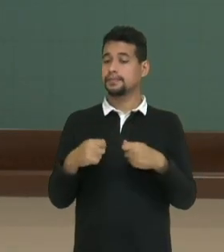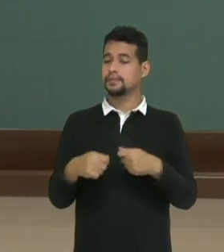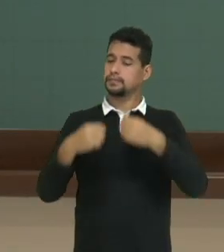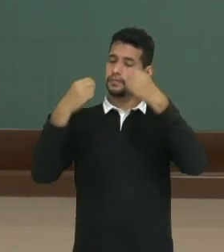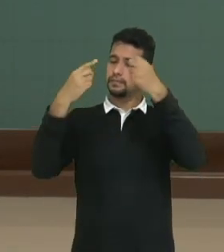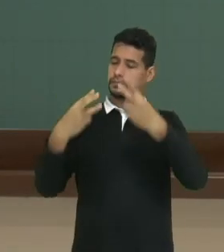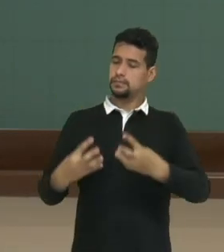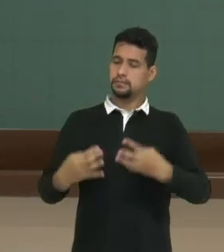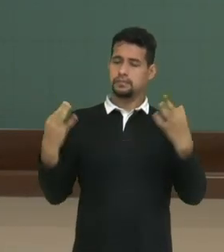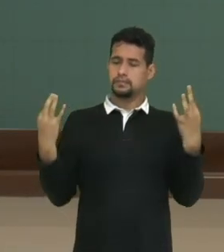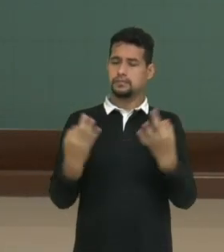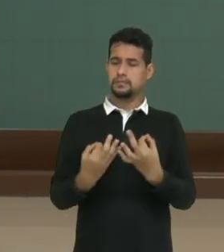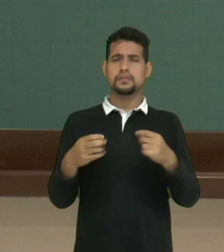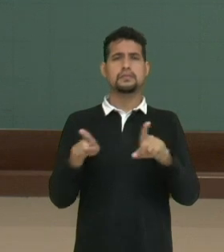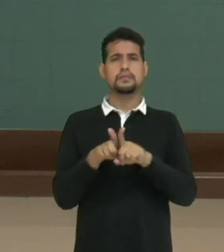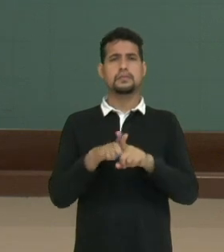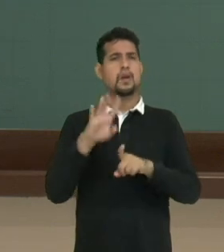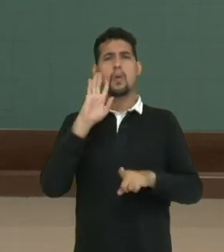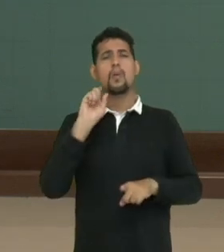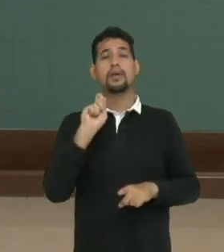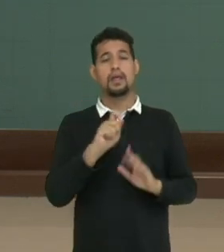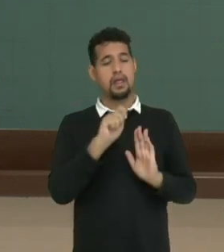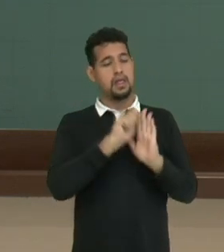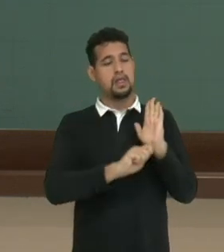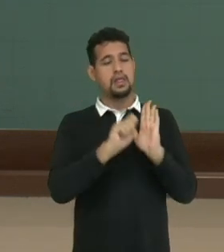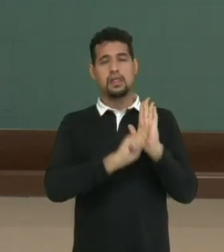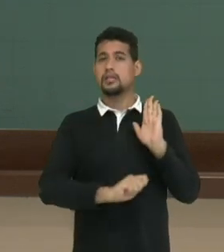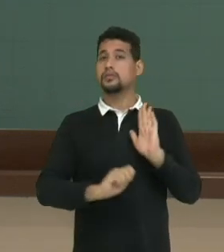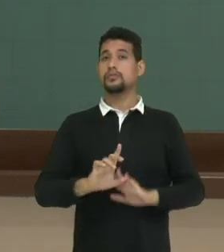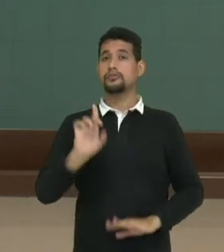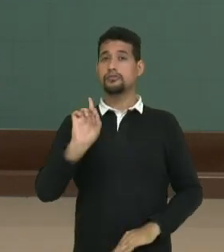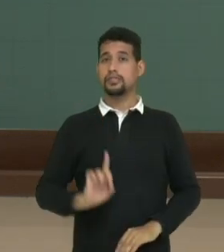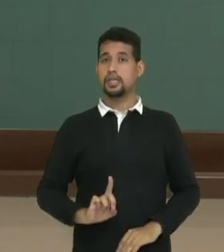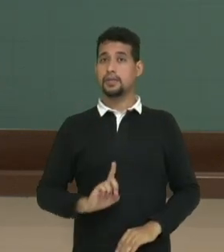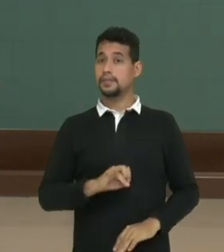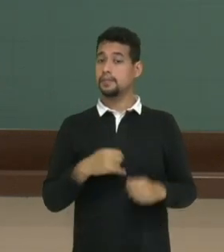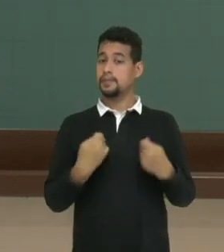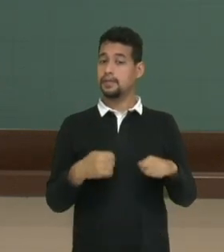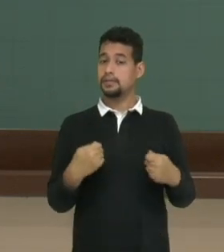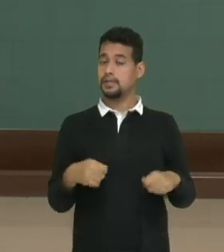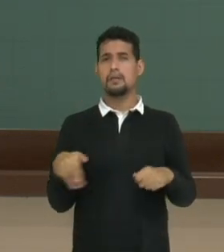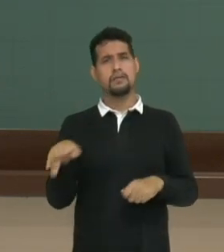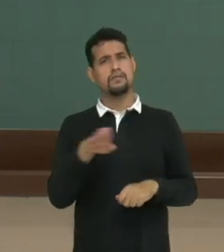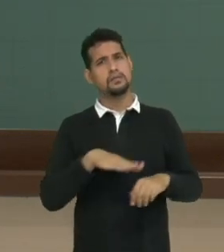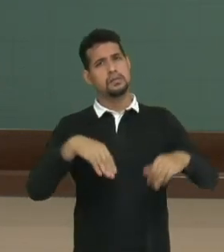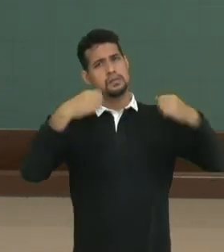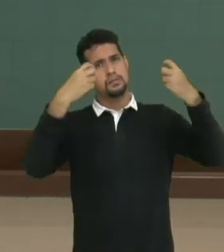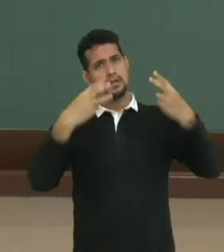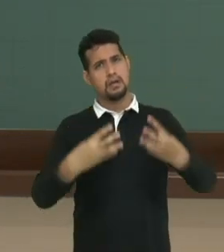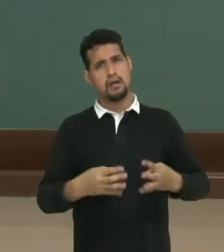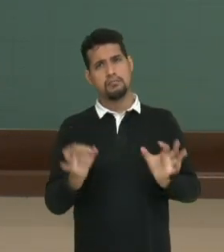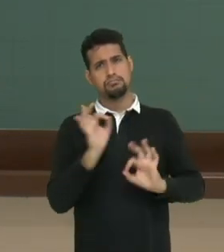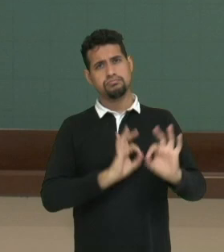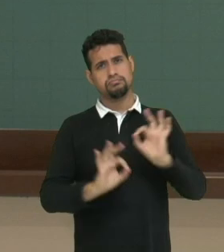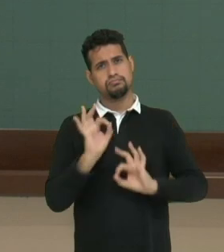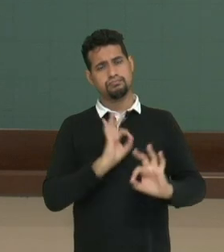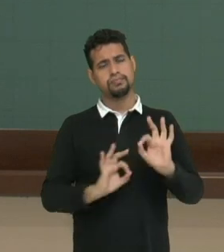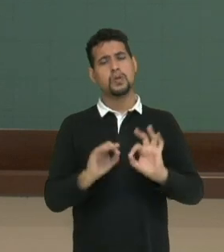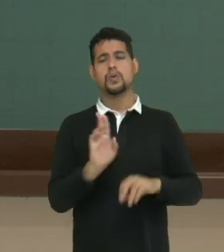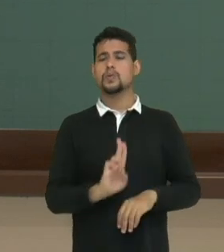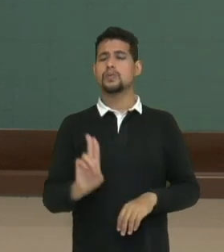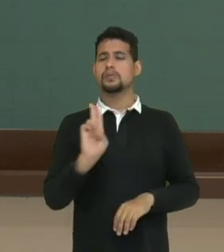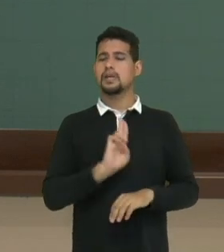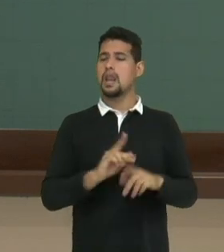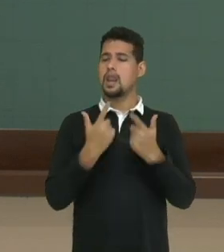fundamentar teoricamente, recorrendo aí a textos do campo do direito, se necessário, para vocês sustentarem esses argumentos e utilizarem